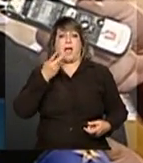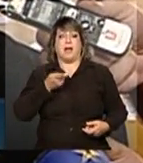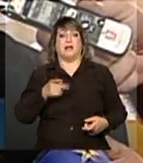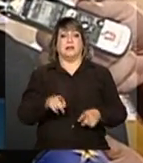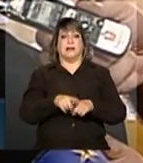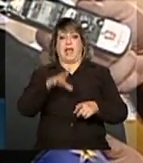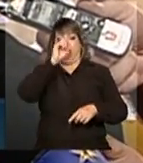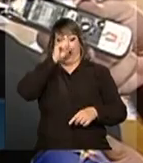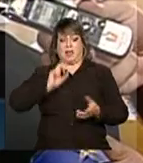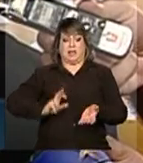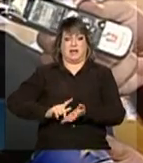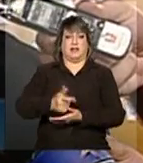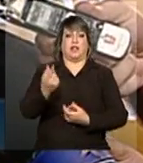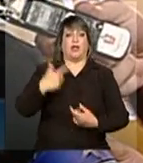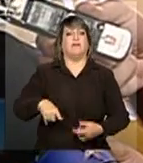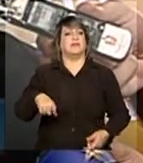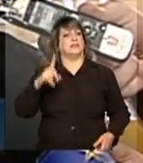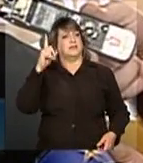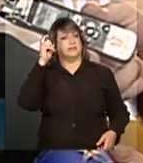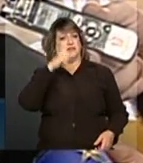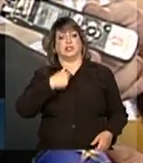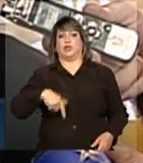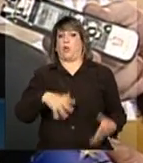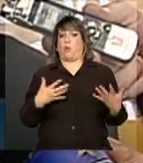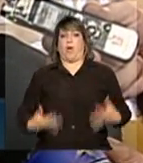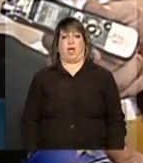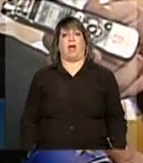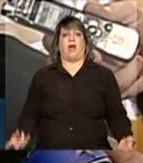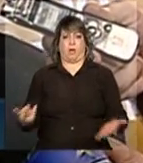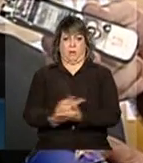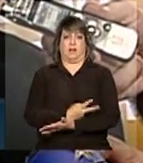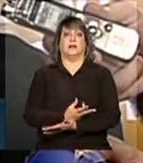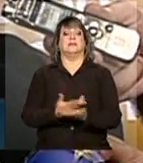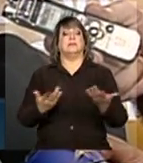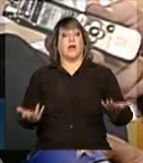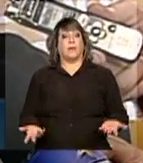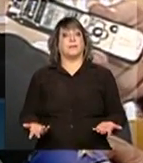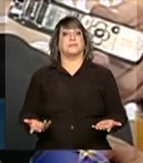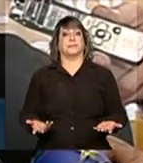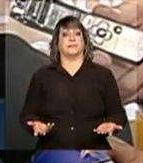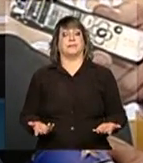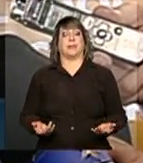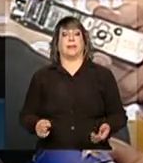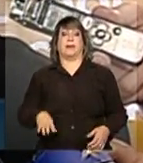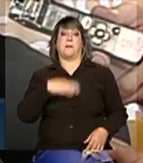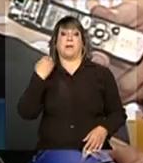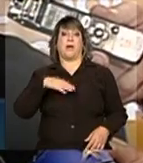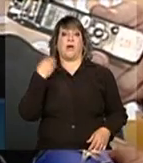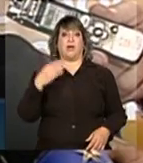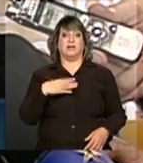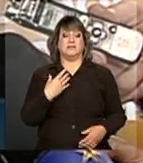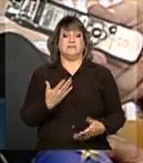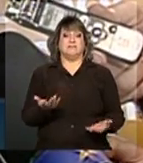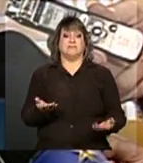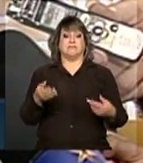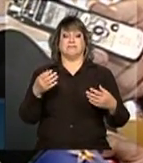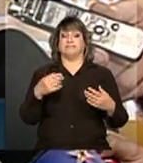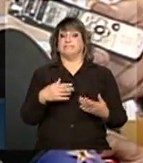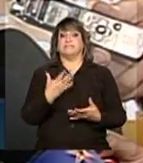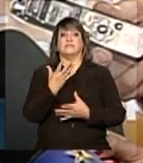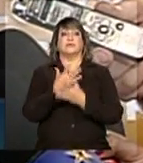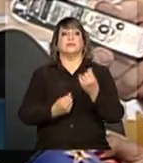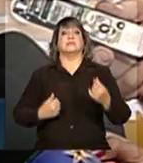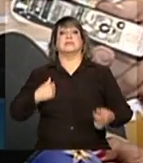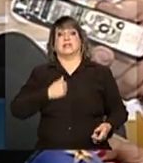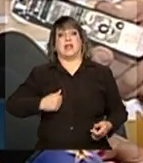é natural, né? E isso nós não queremos. E isso quando não ocorrem as mortes, né? Que são perdas